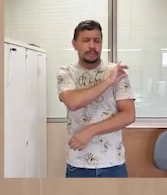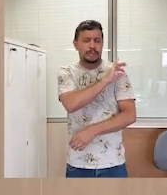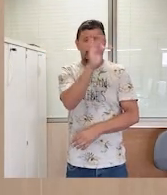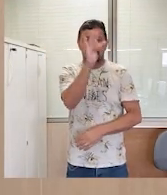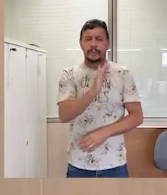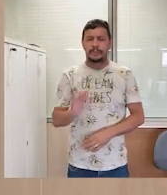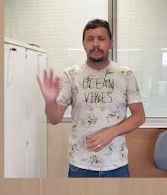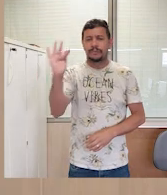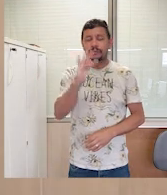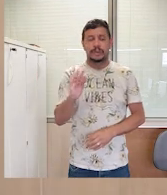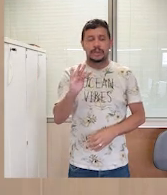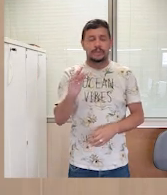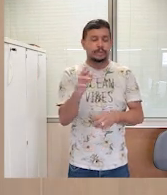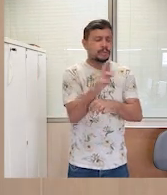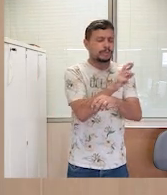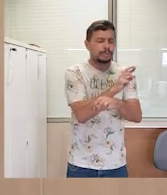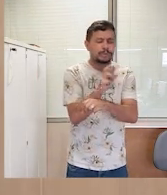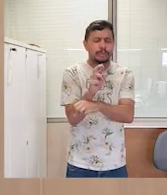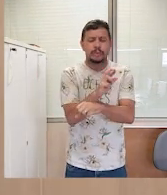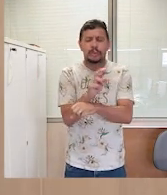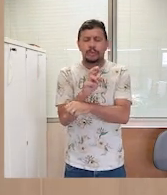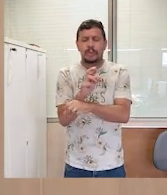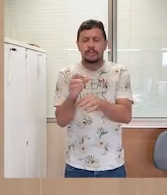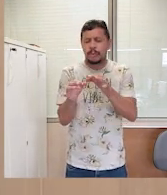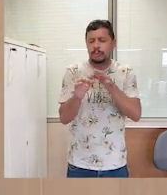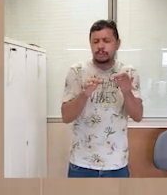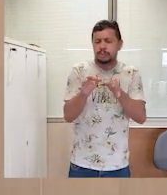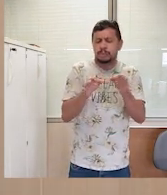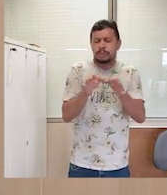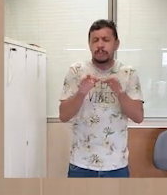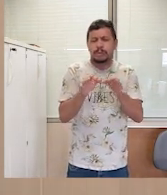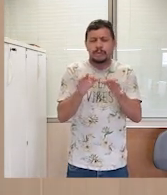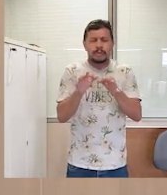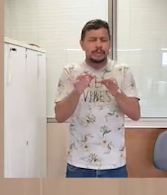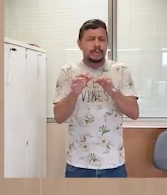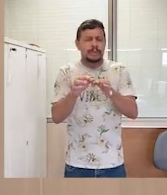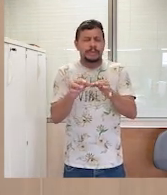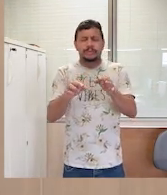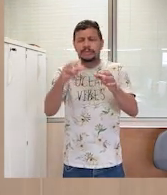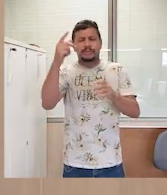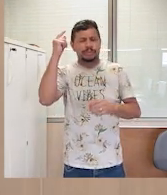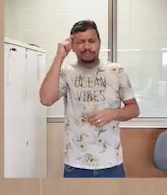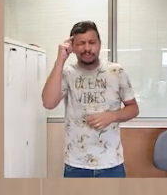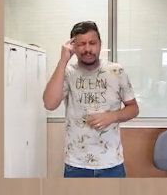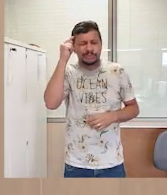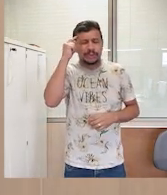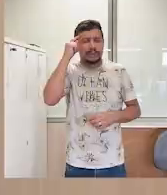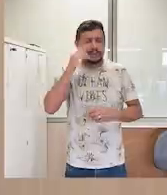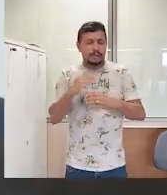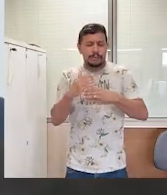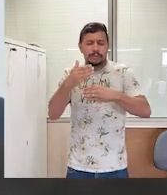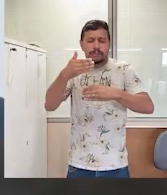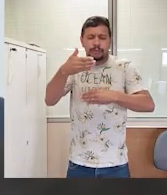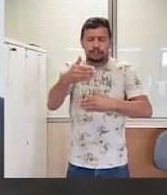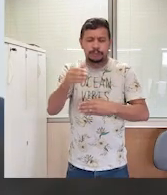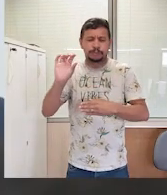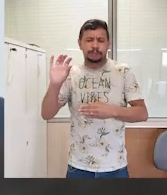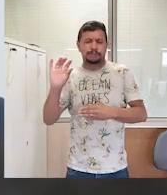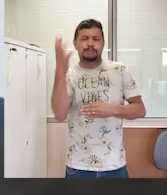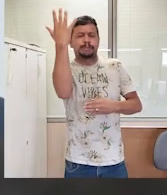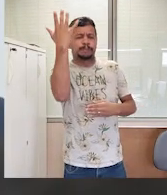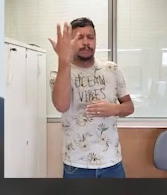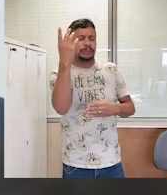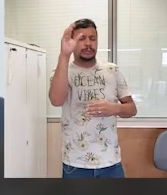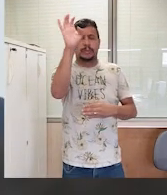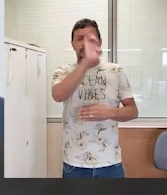Polícia Federal. Eles são investigados por formarem uma suposta organização criminosa para atuar na